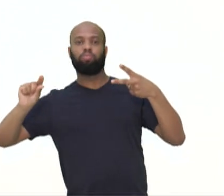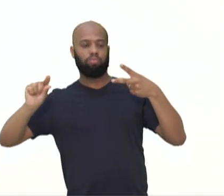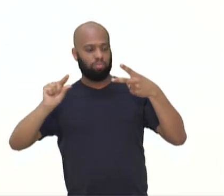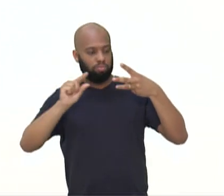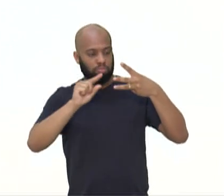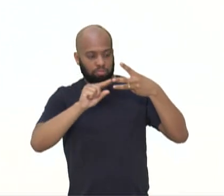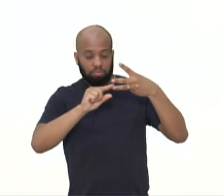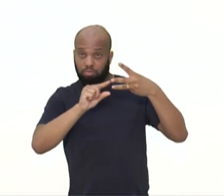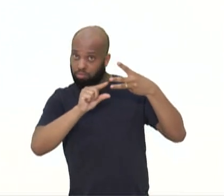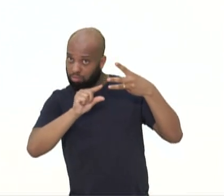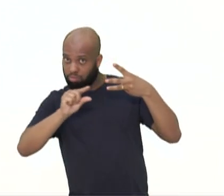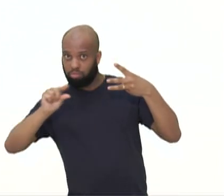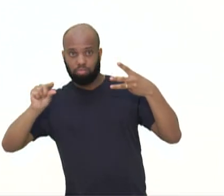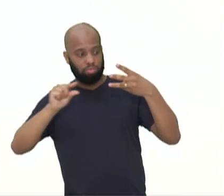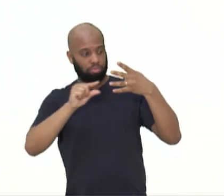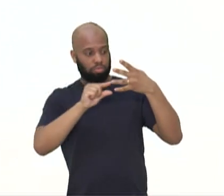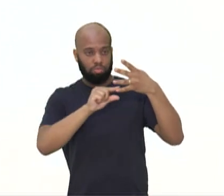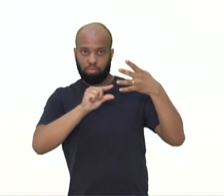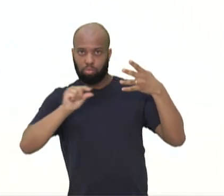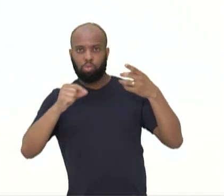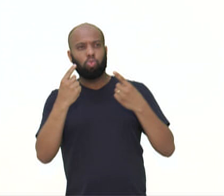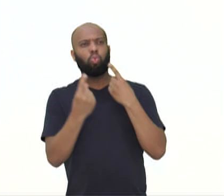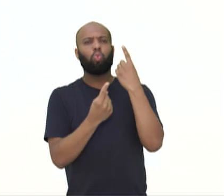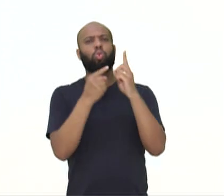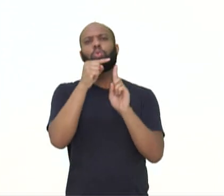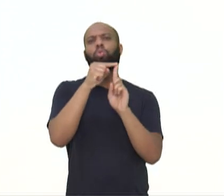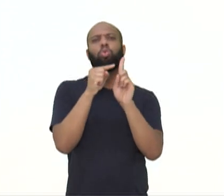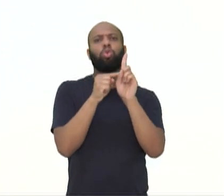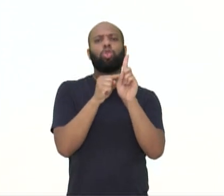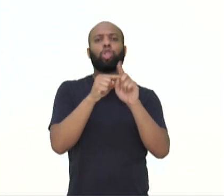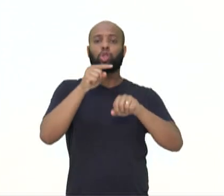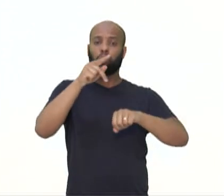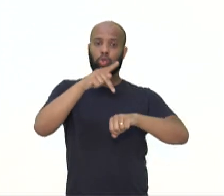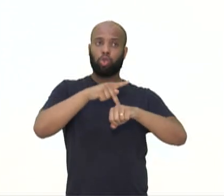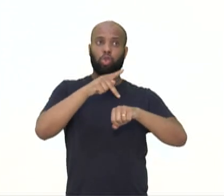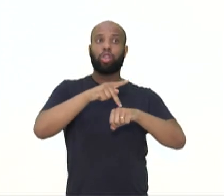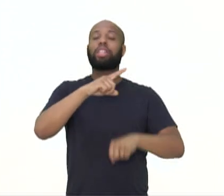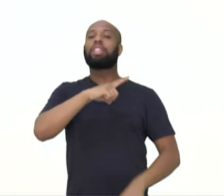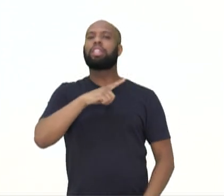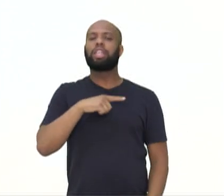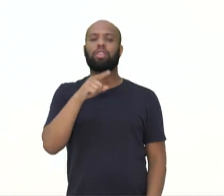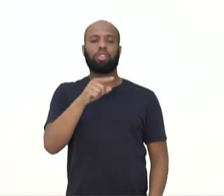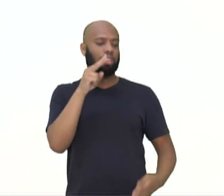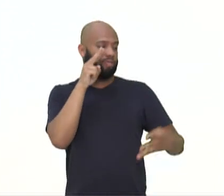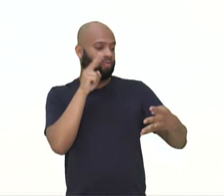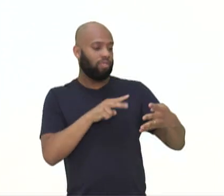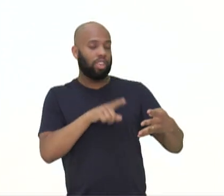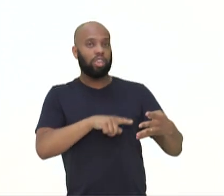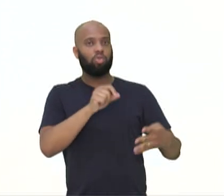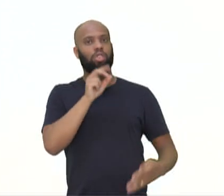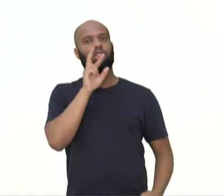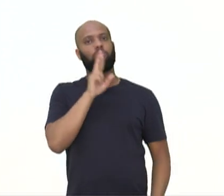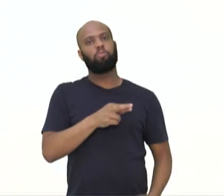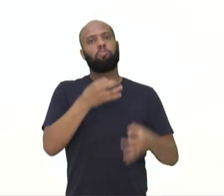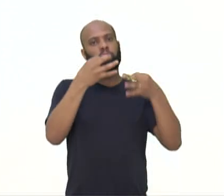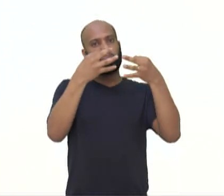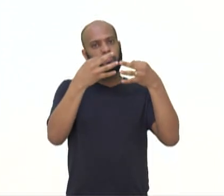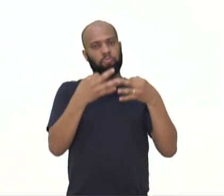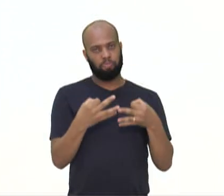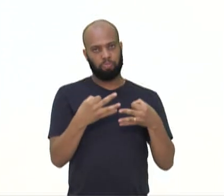Magmáticas, intrusivas e metamórficas. Magmáticas, extrusivas e sedimentares.